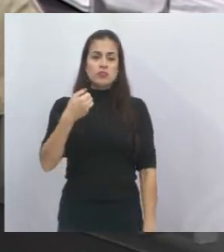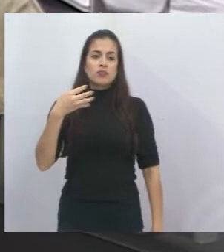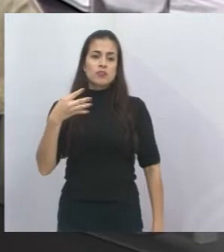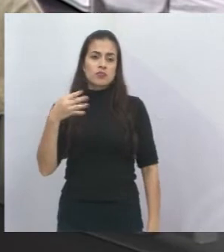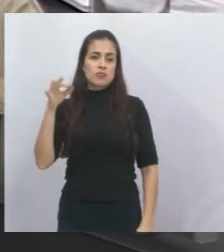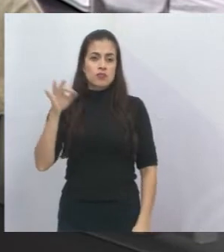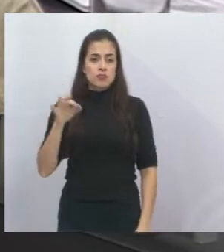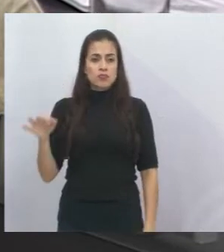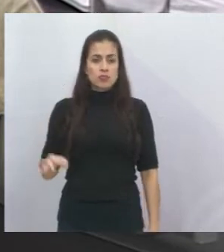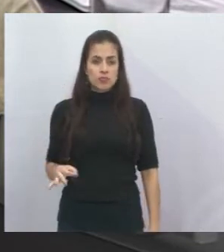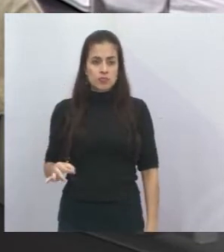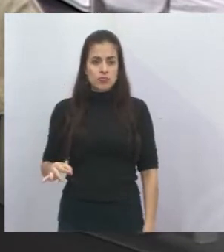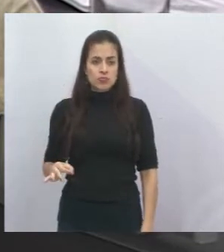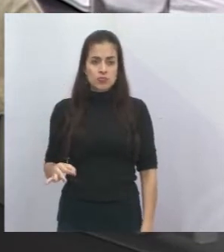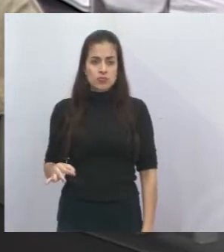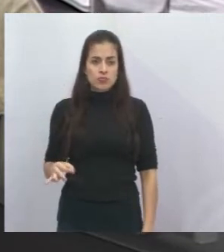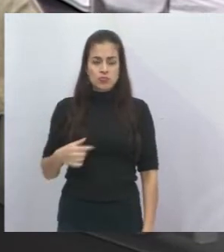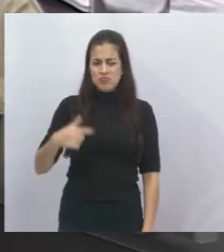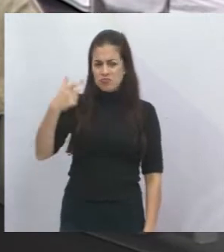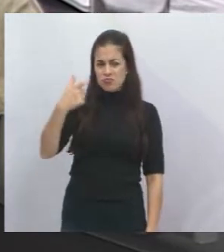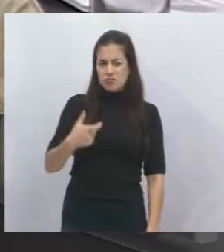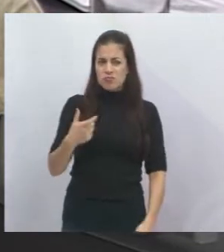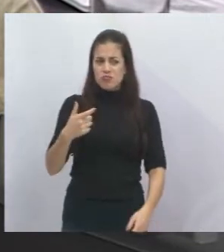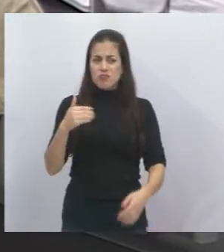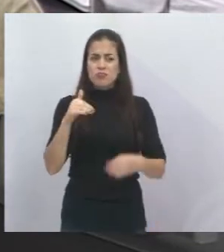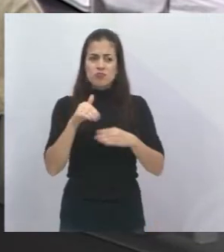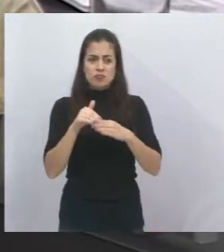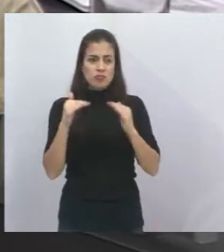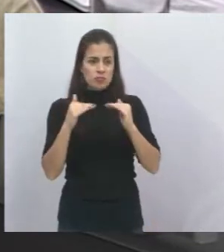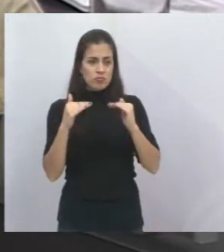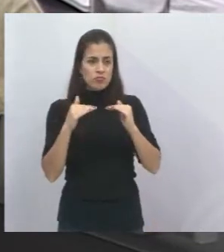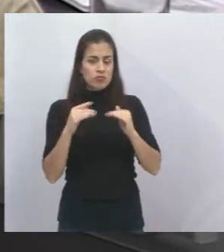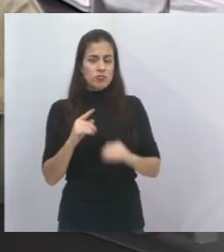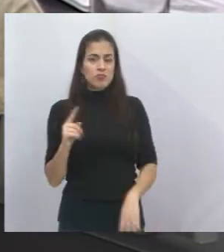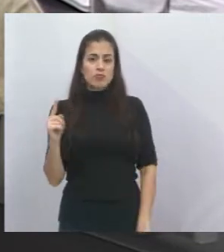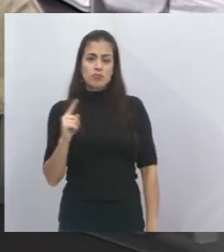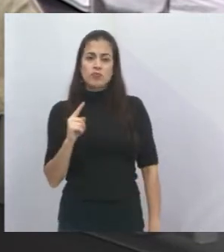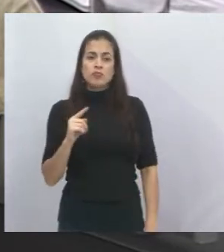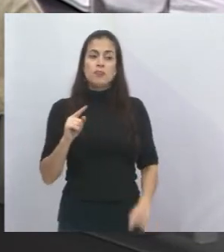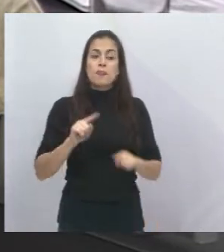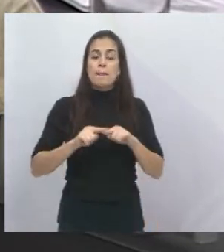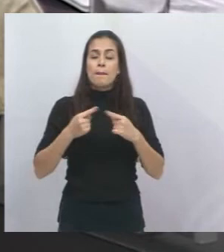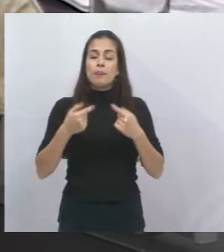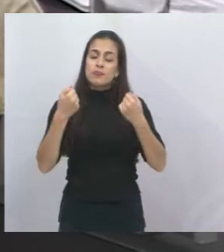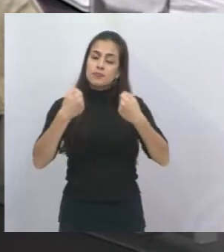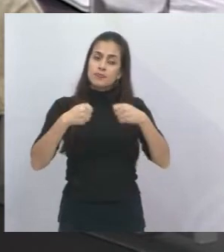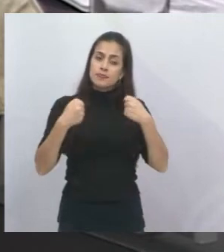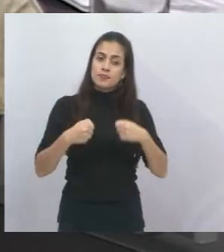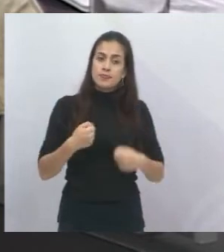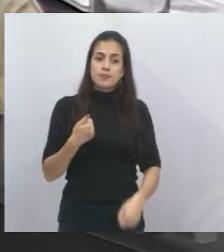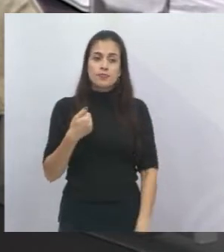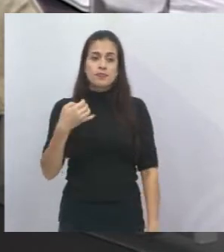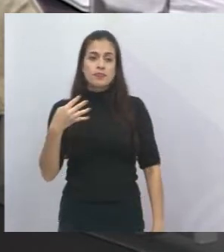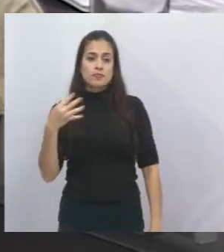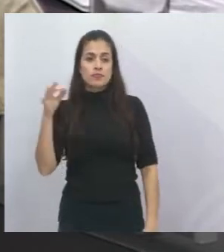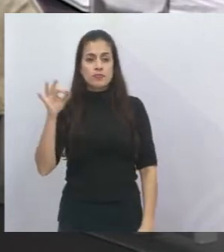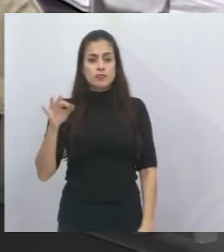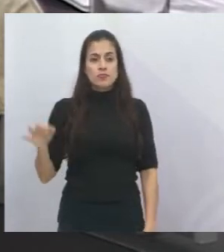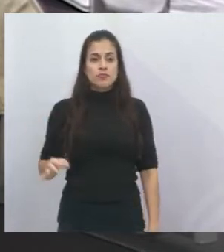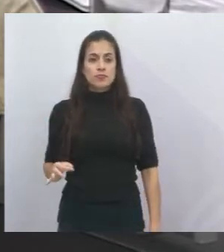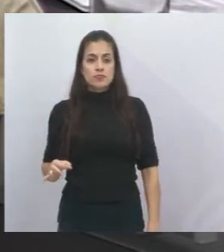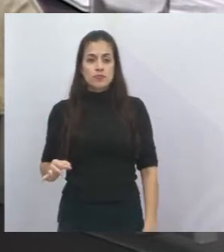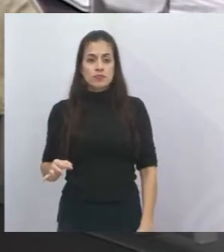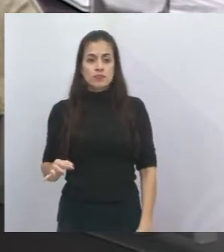pessoas falam, mas você é a favor? Não, eu não sou a favor, mas foi necessário. Então, do meu salário é descontado 14%